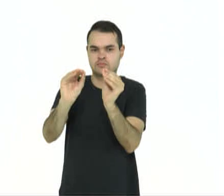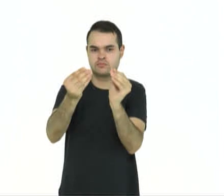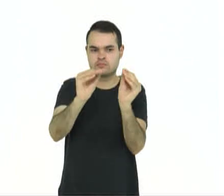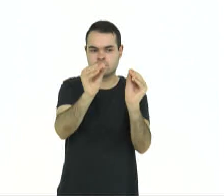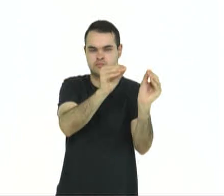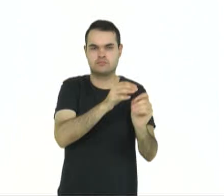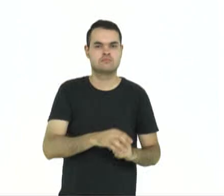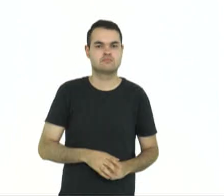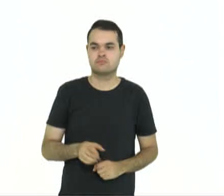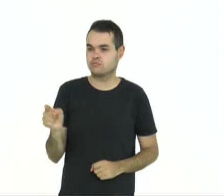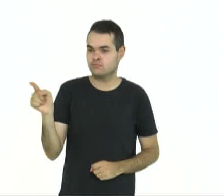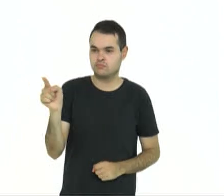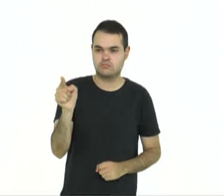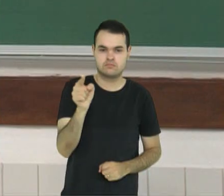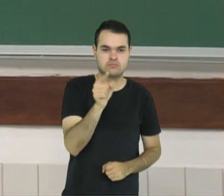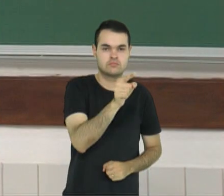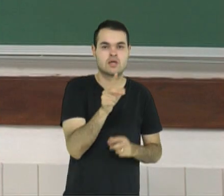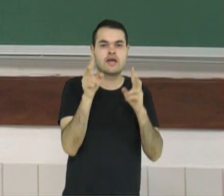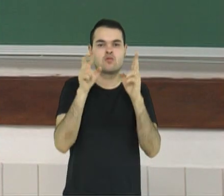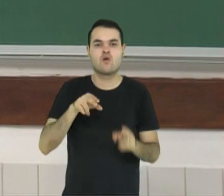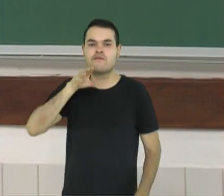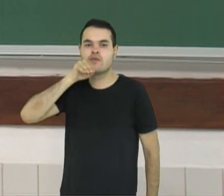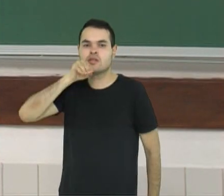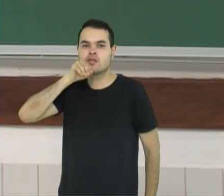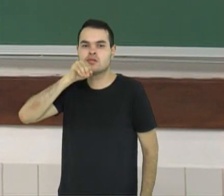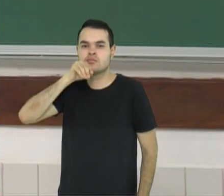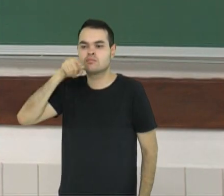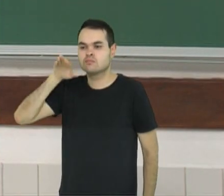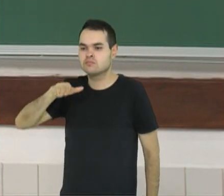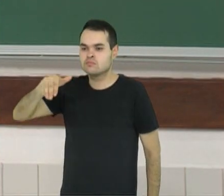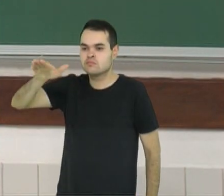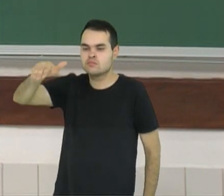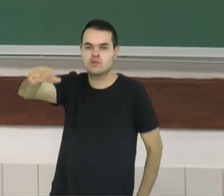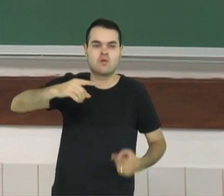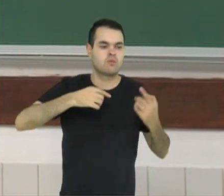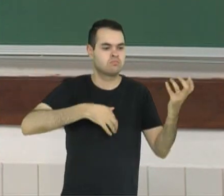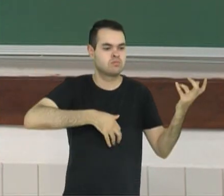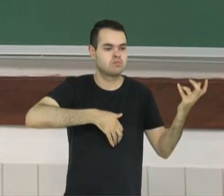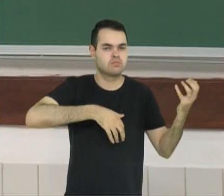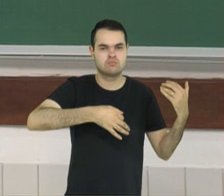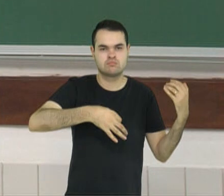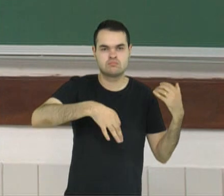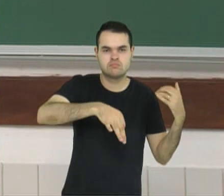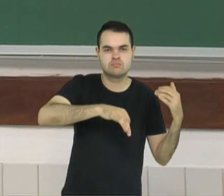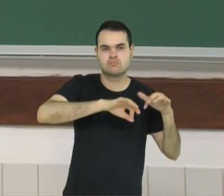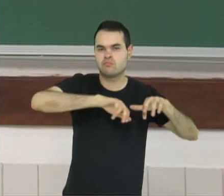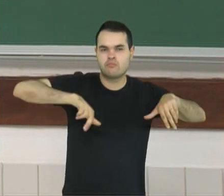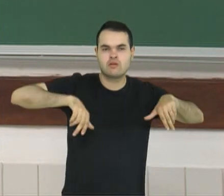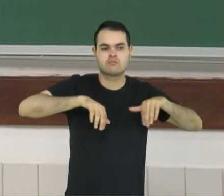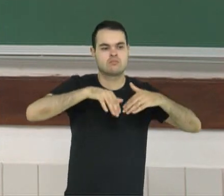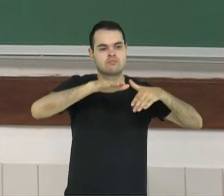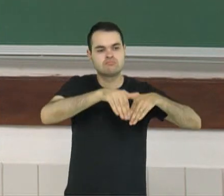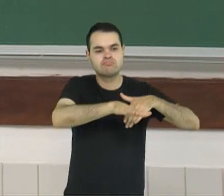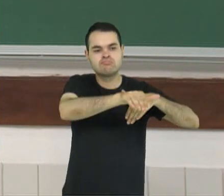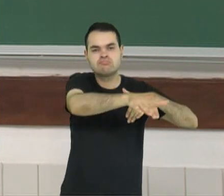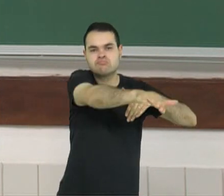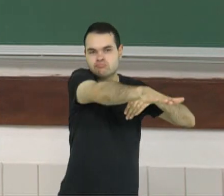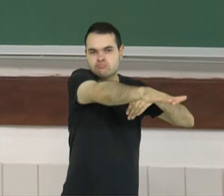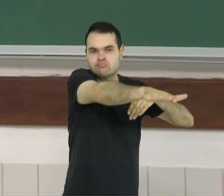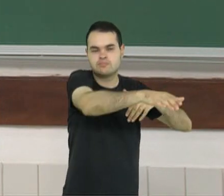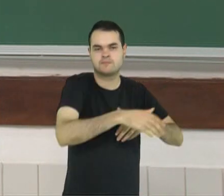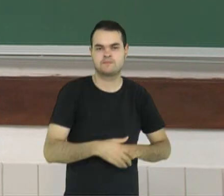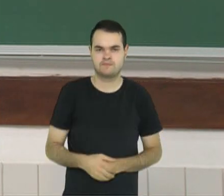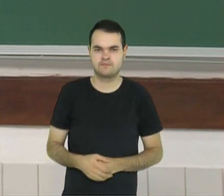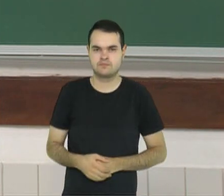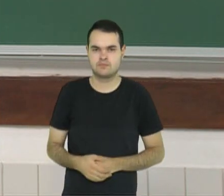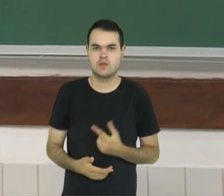a melodia é como se tivesse uma pessoa falando, que pode ser cantada ou pode ser feita por instrumento. Tanto é que quando o instrumento vai solar, os outros